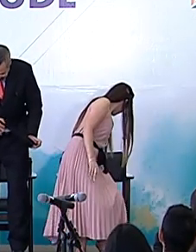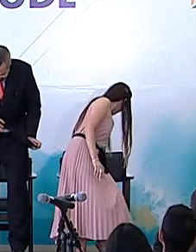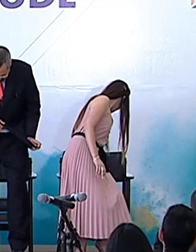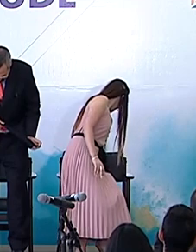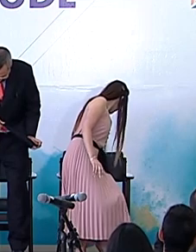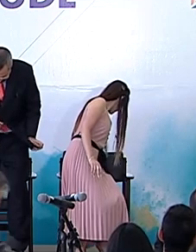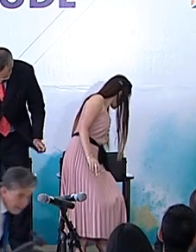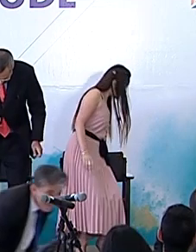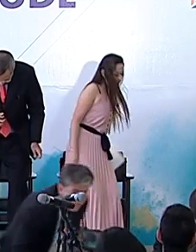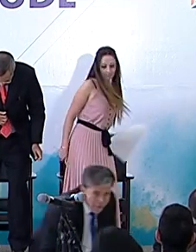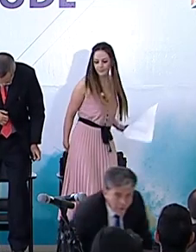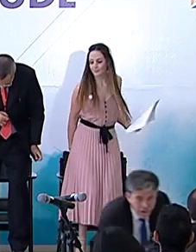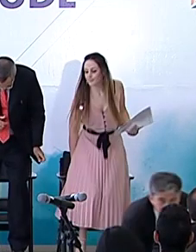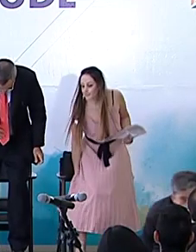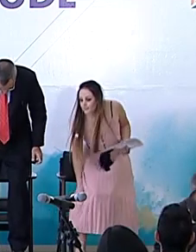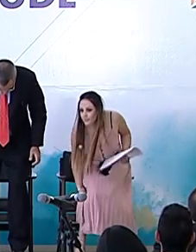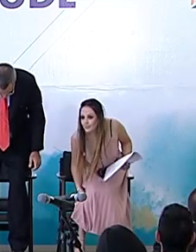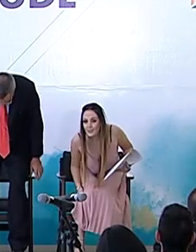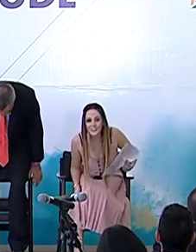Bom dia.